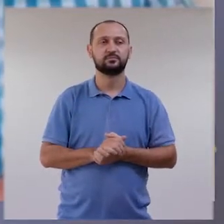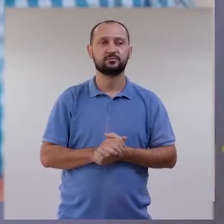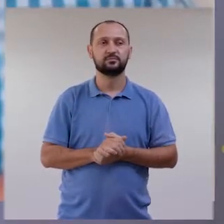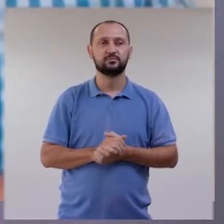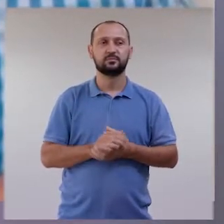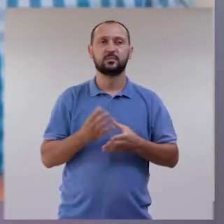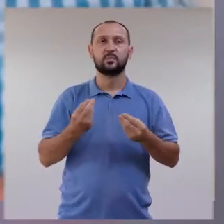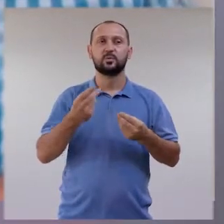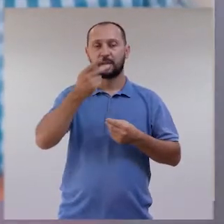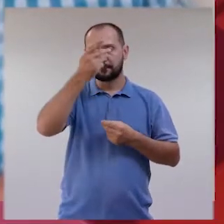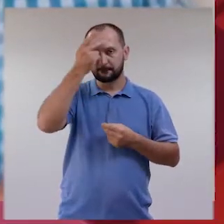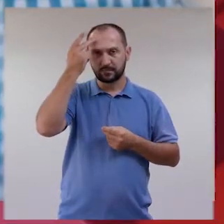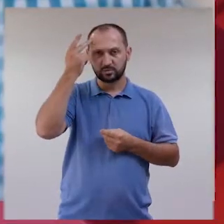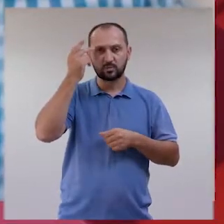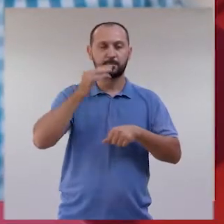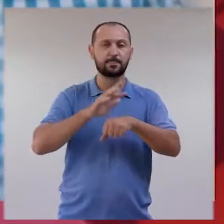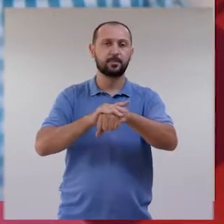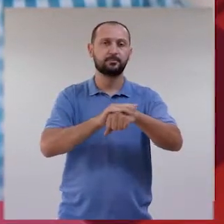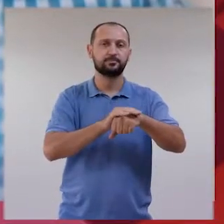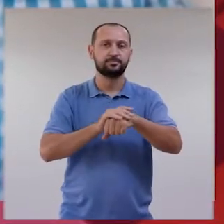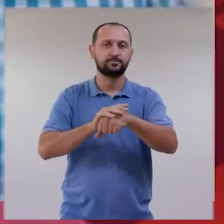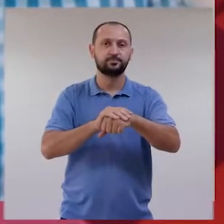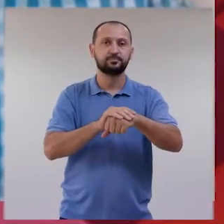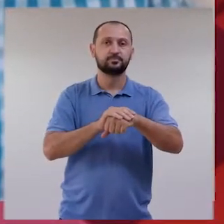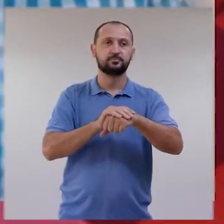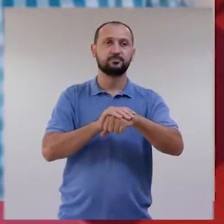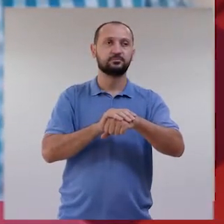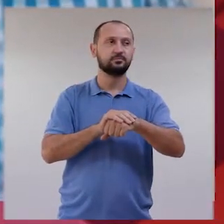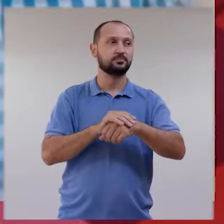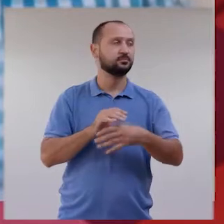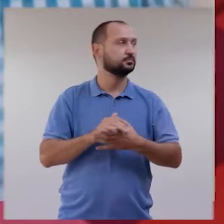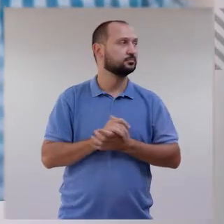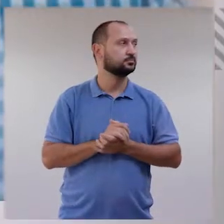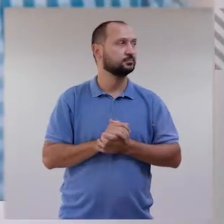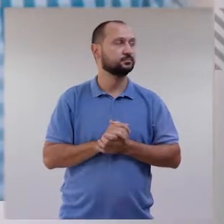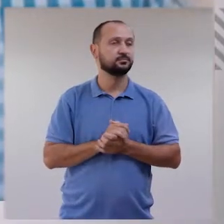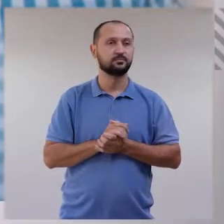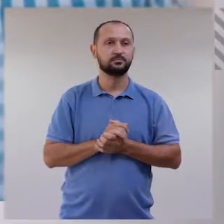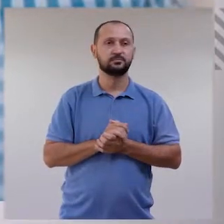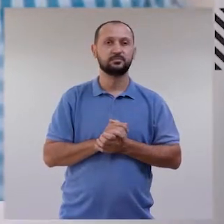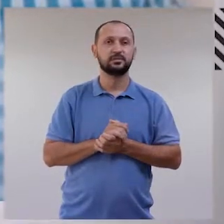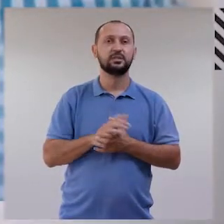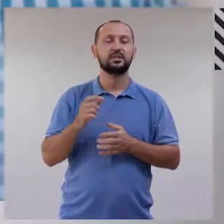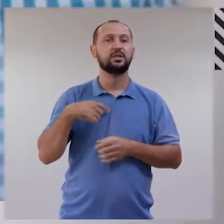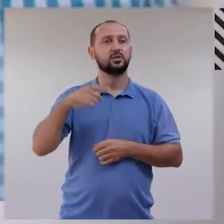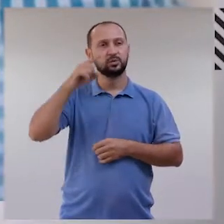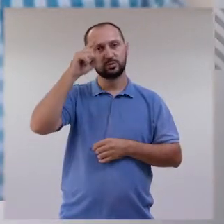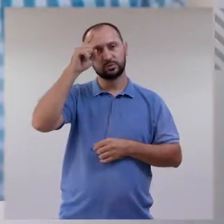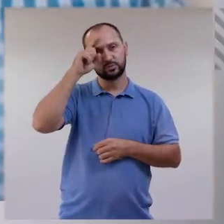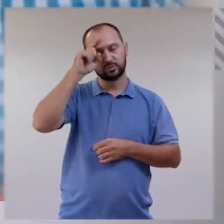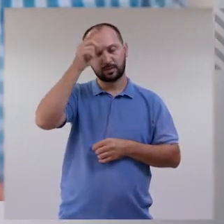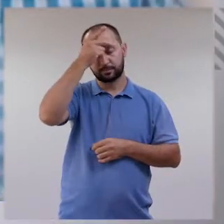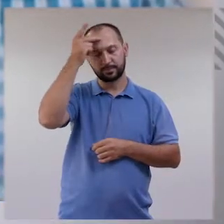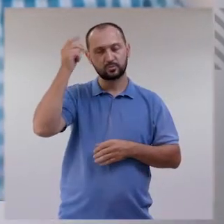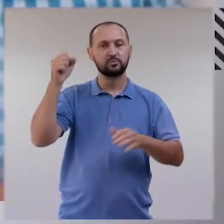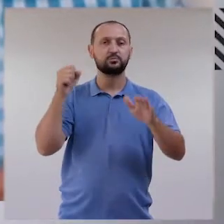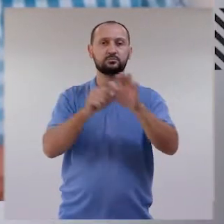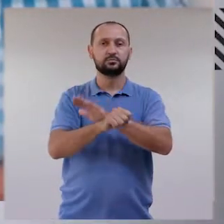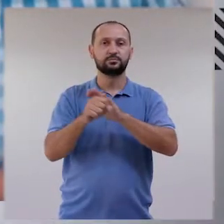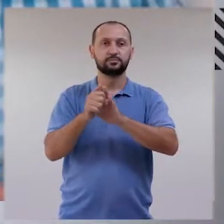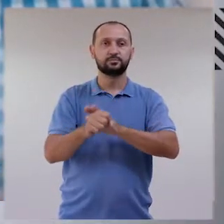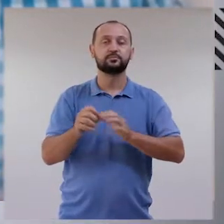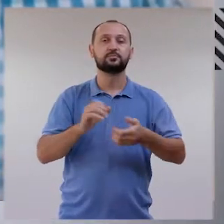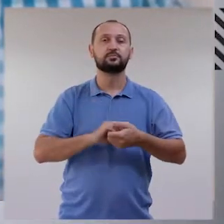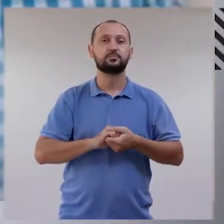né? Muitas pessoas com doenças crônicas, né? E isso é todo dia entrando gente